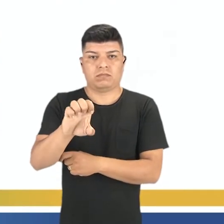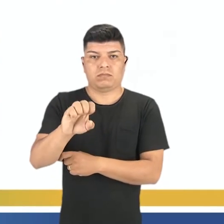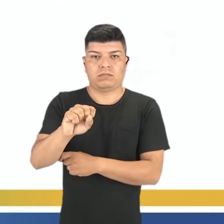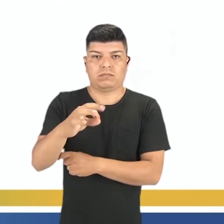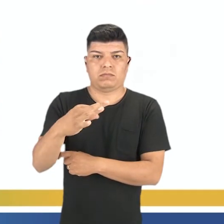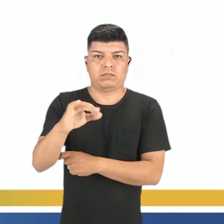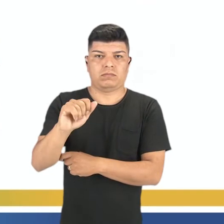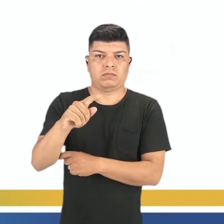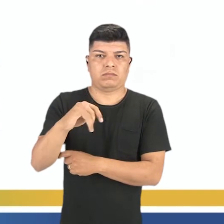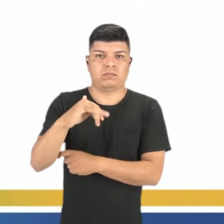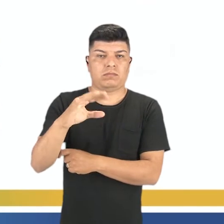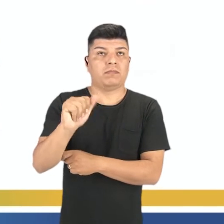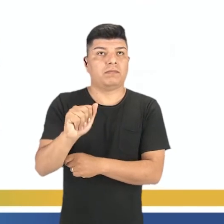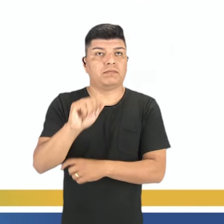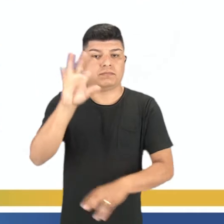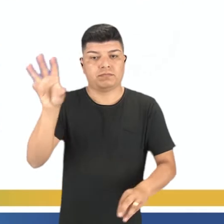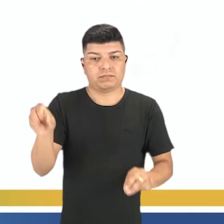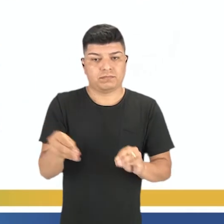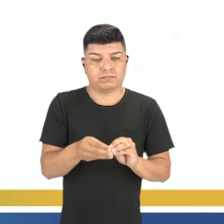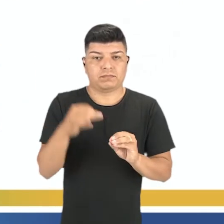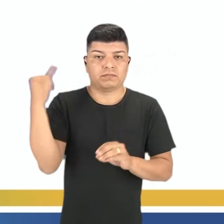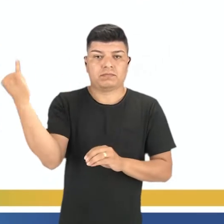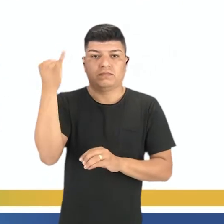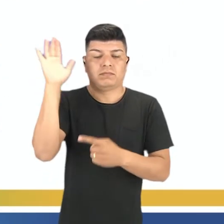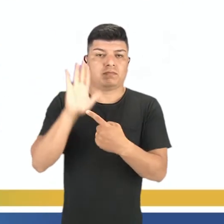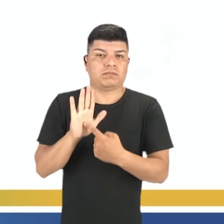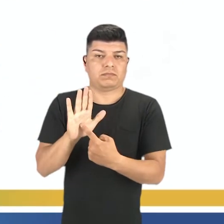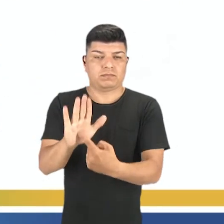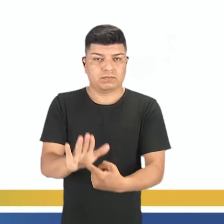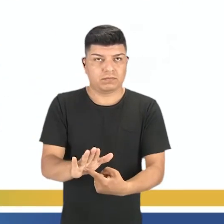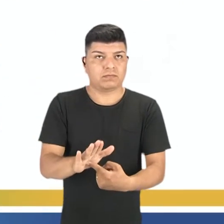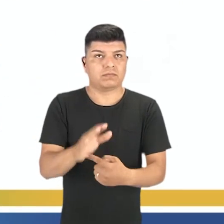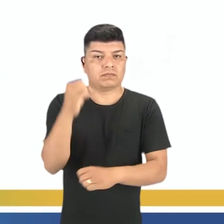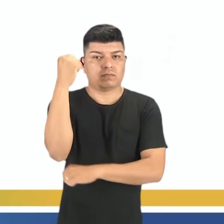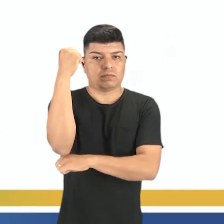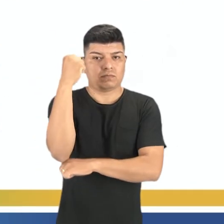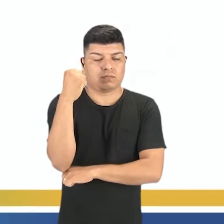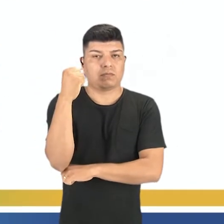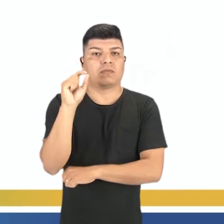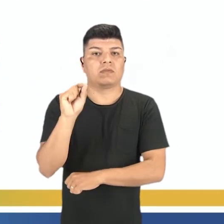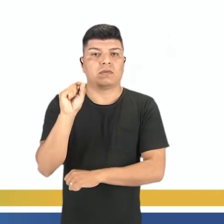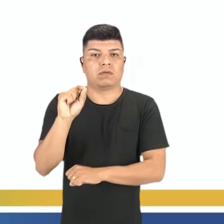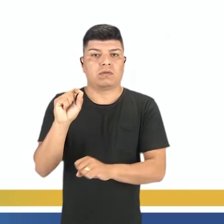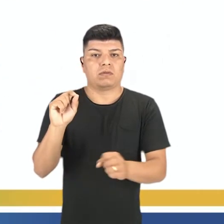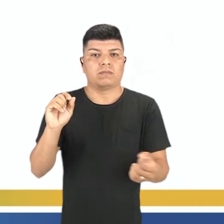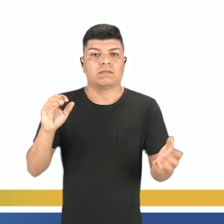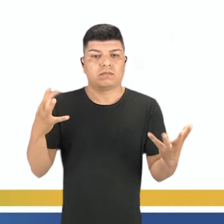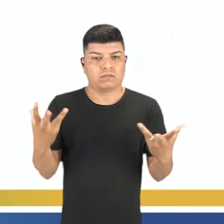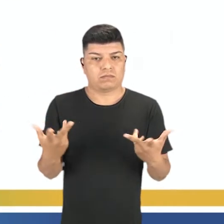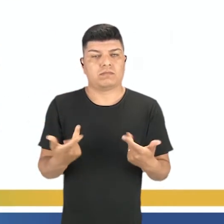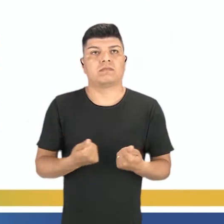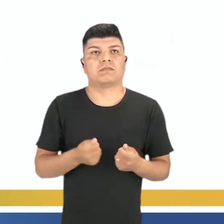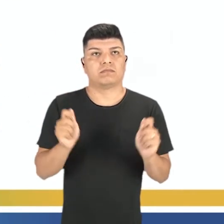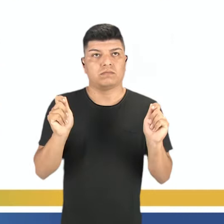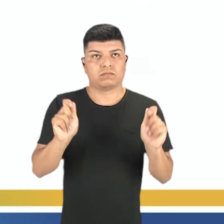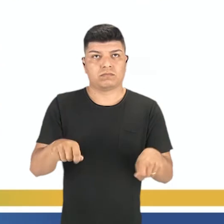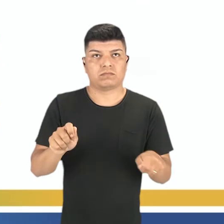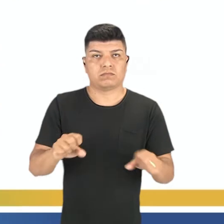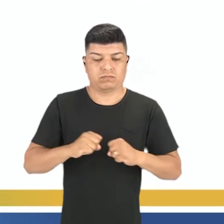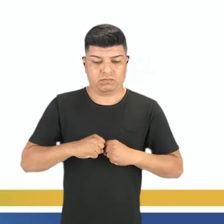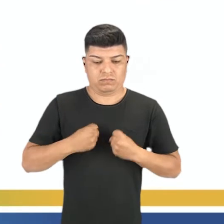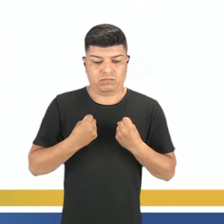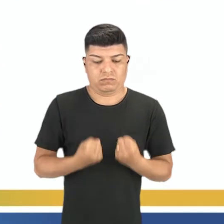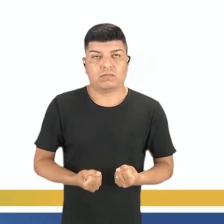Em resumo, o que é importante a gente destacar? A resistência é a habilidade de poder exercer um esforço, seja